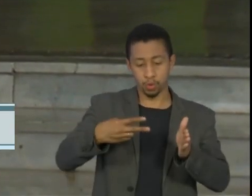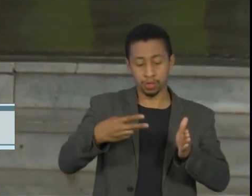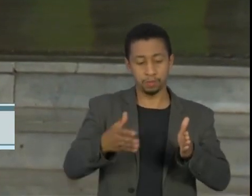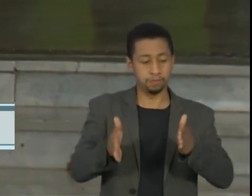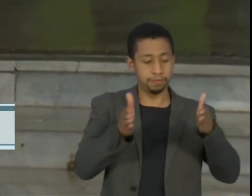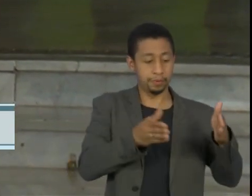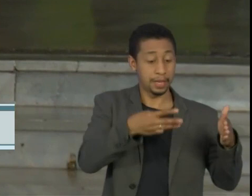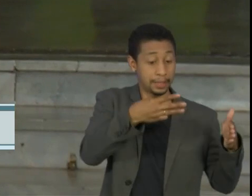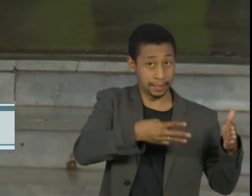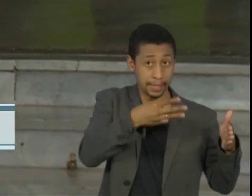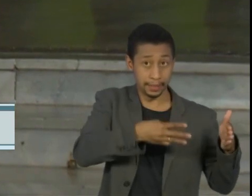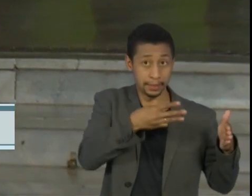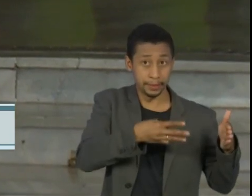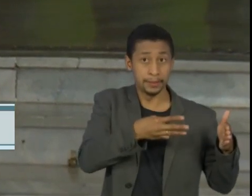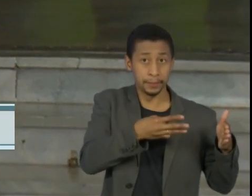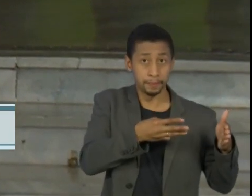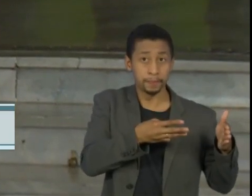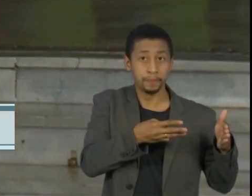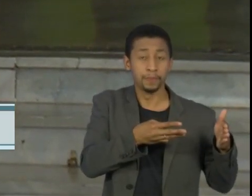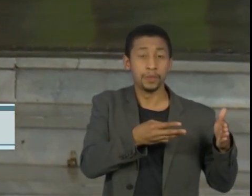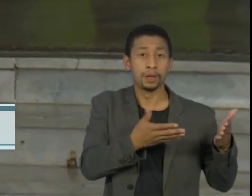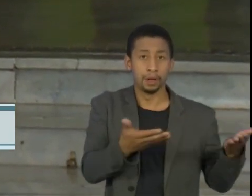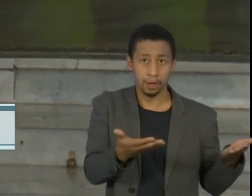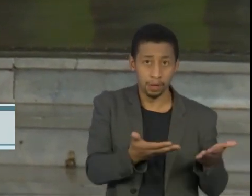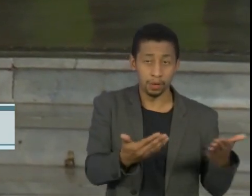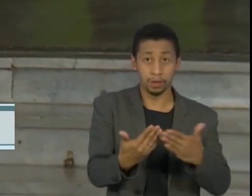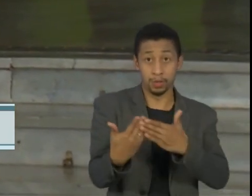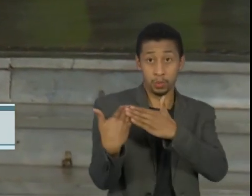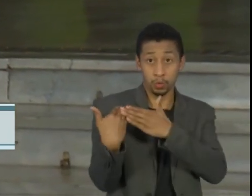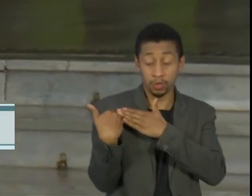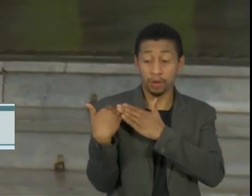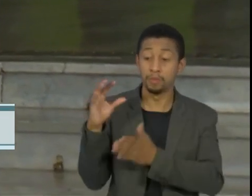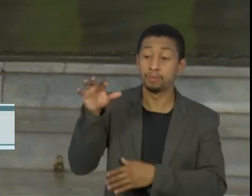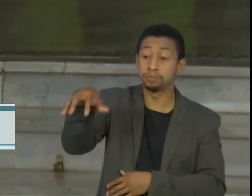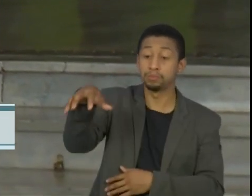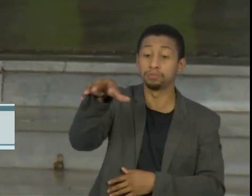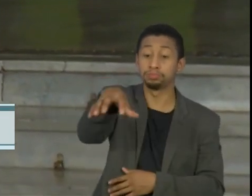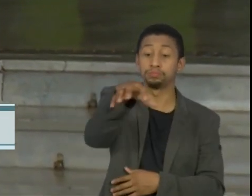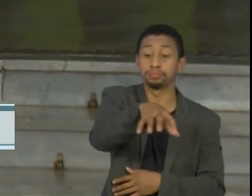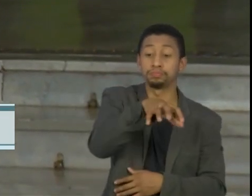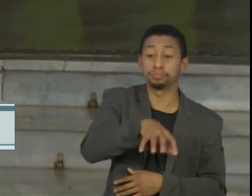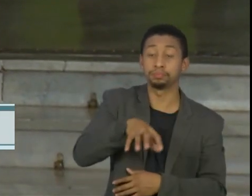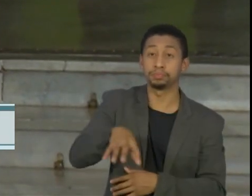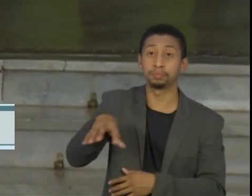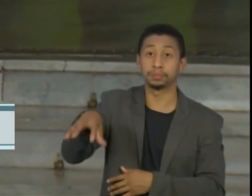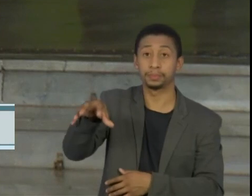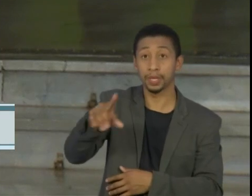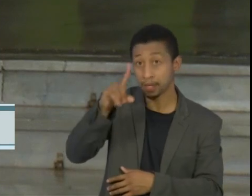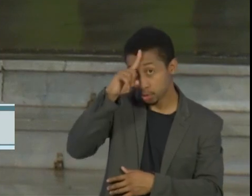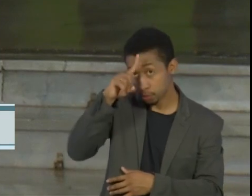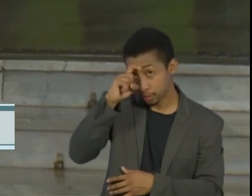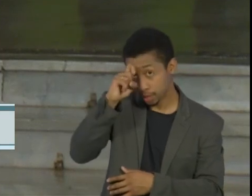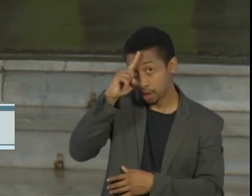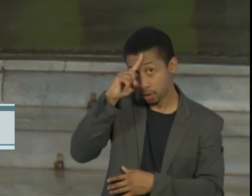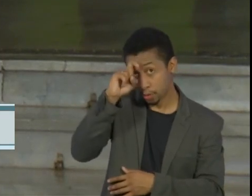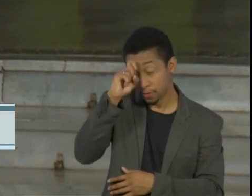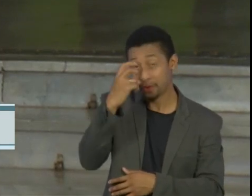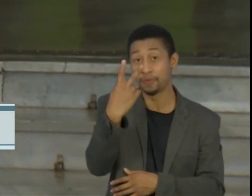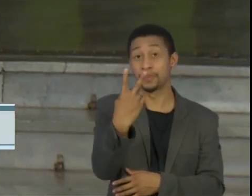aí são necessários os centros clínicos distribuídos aí em 6 estados que realizarão